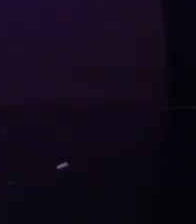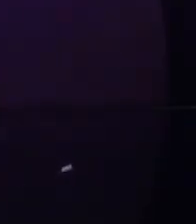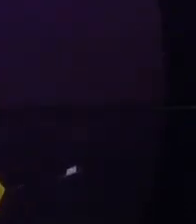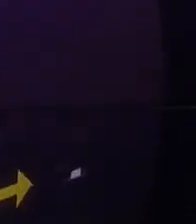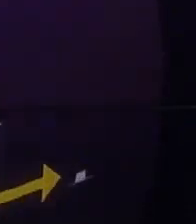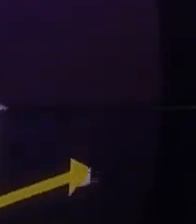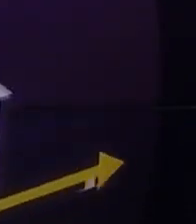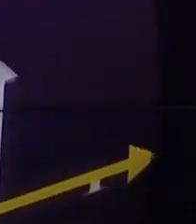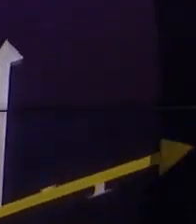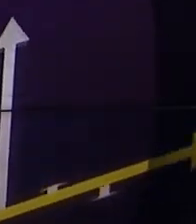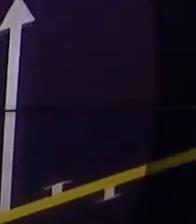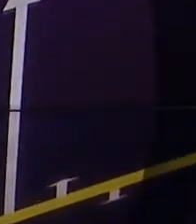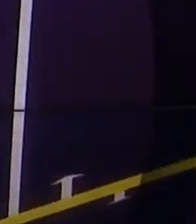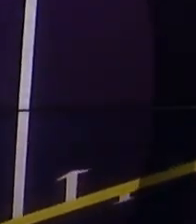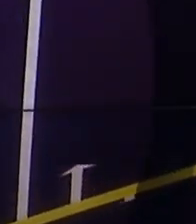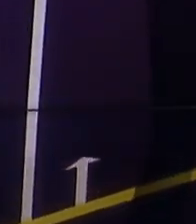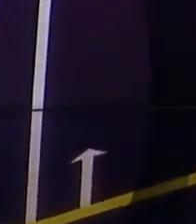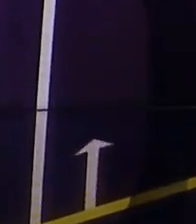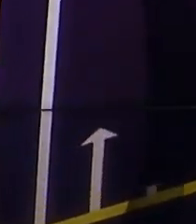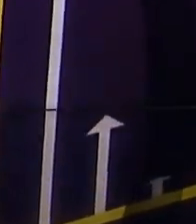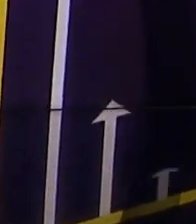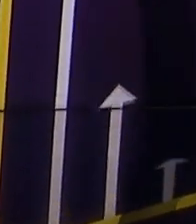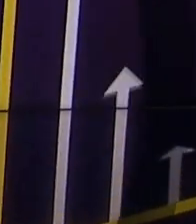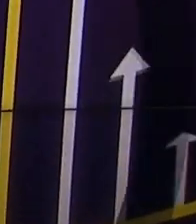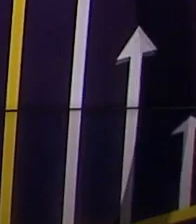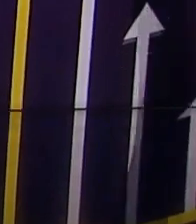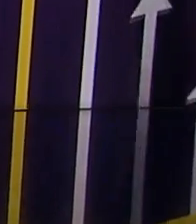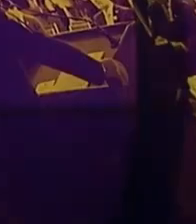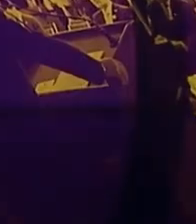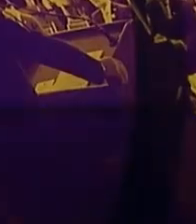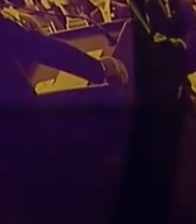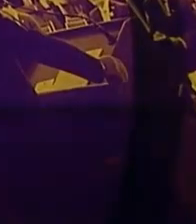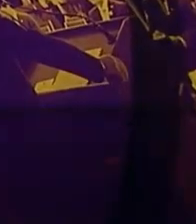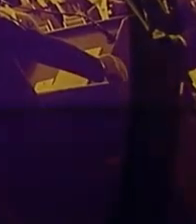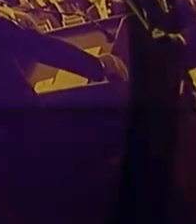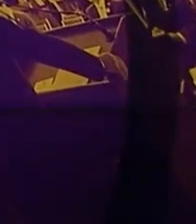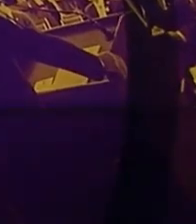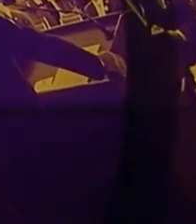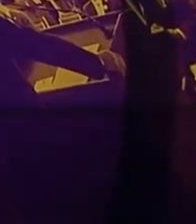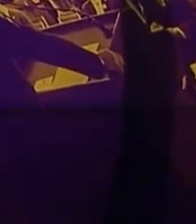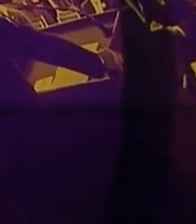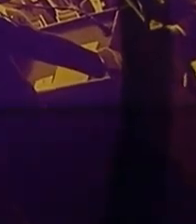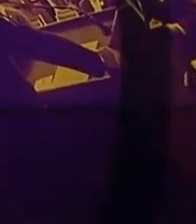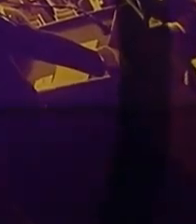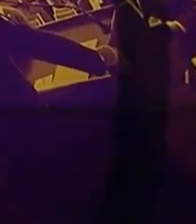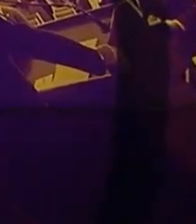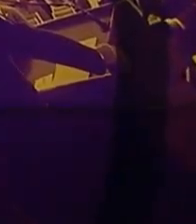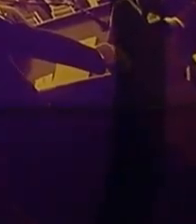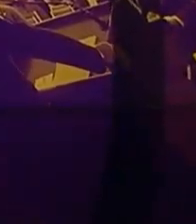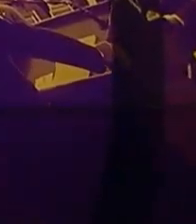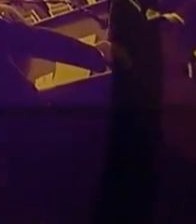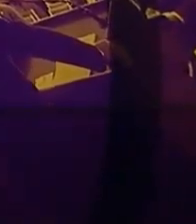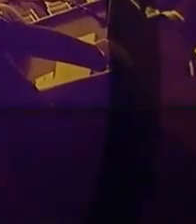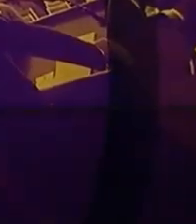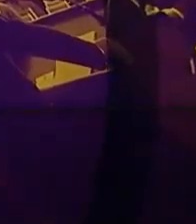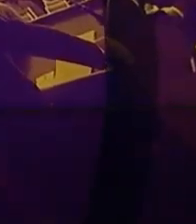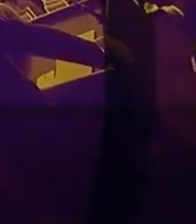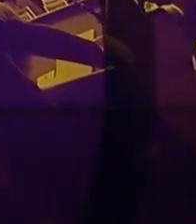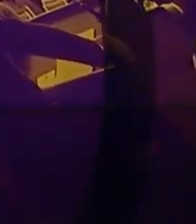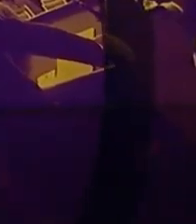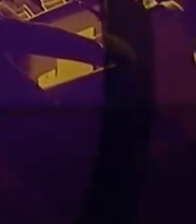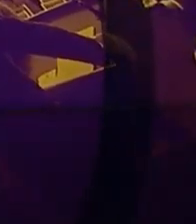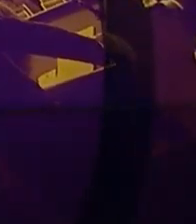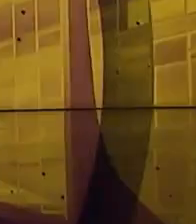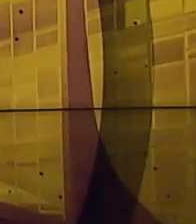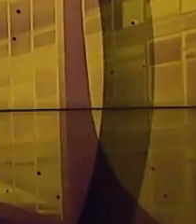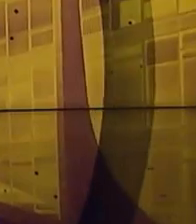de professor e lembrou ainda que iniciou a vida pública quando atuava na instituição, motivo pelo qual destinou seu acervo pessoal